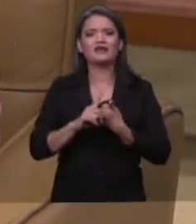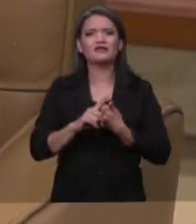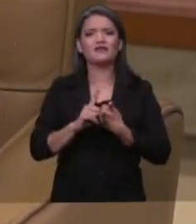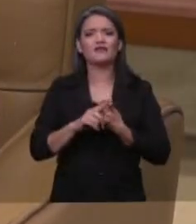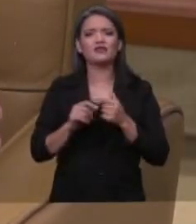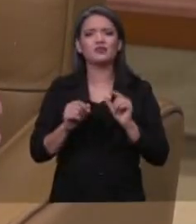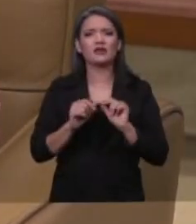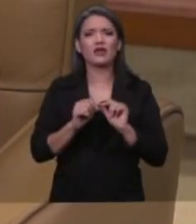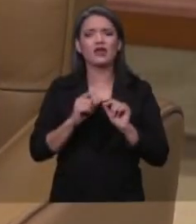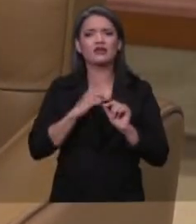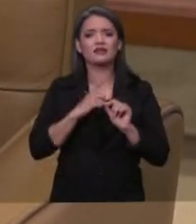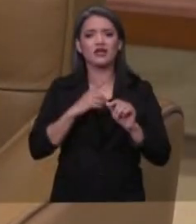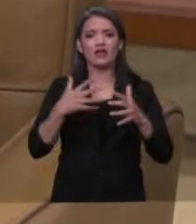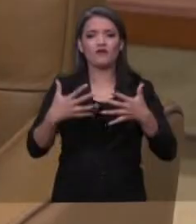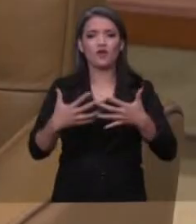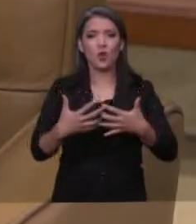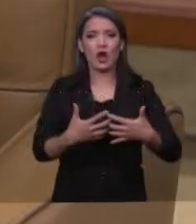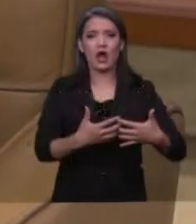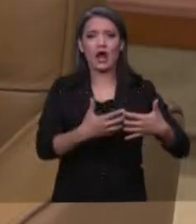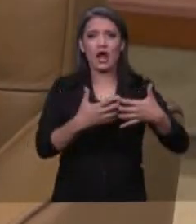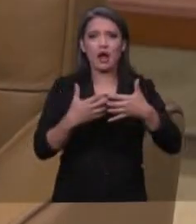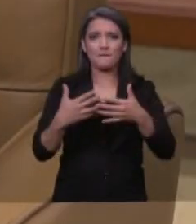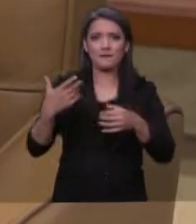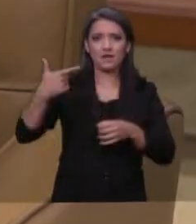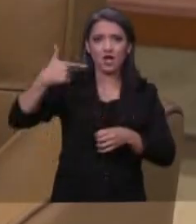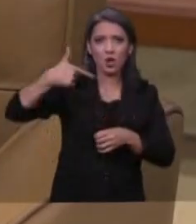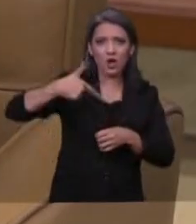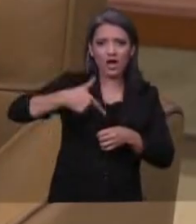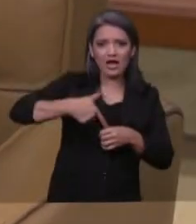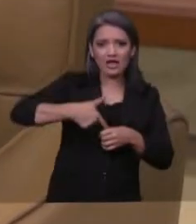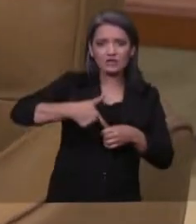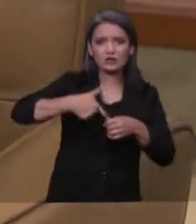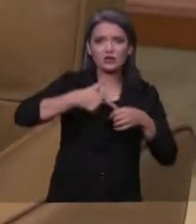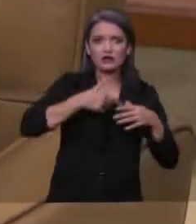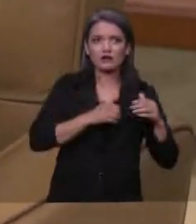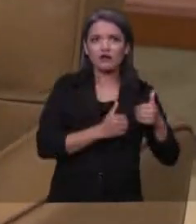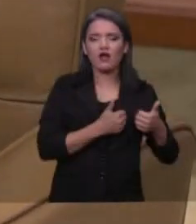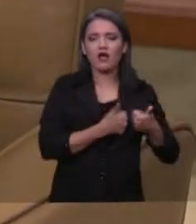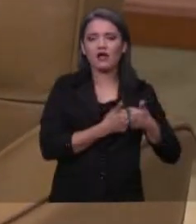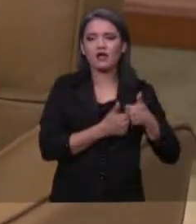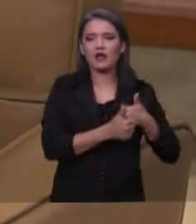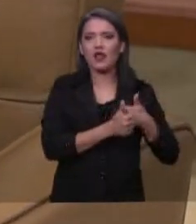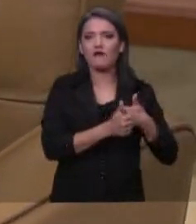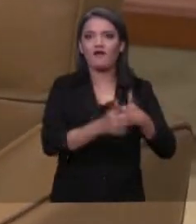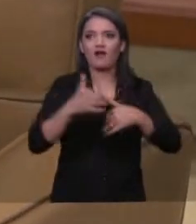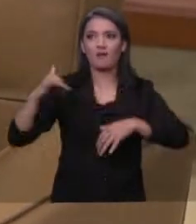um caminhão de gasolina que levava gasolina para o aeroporto de